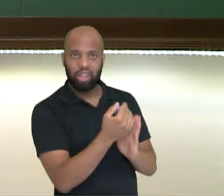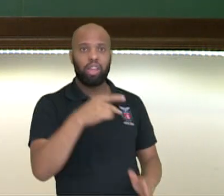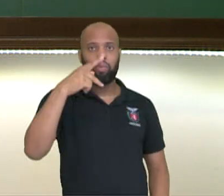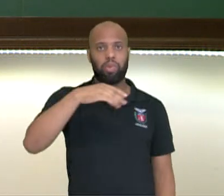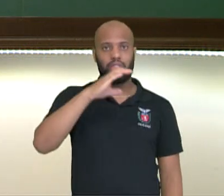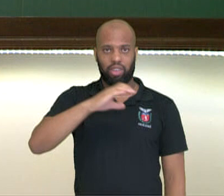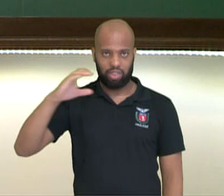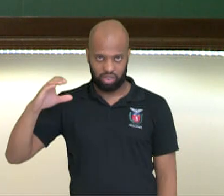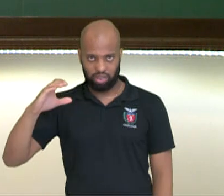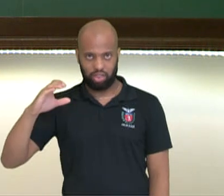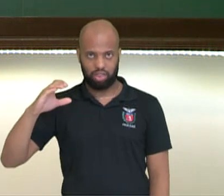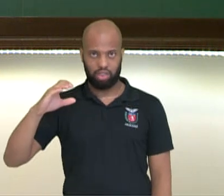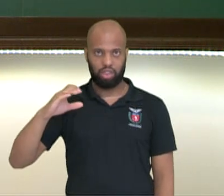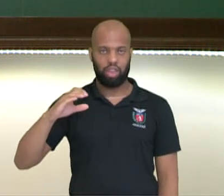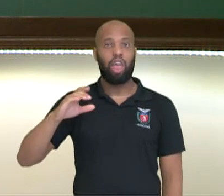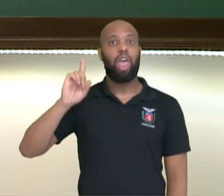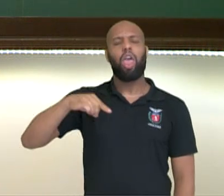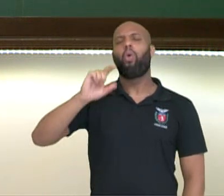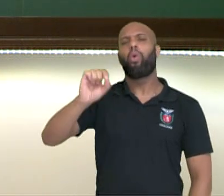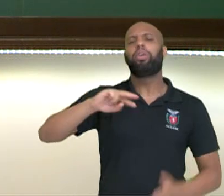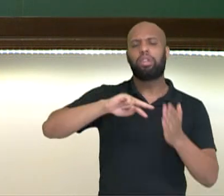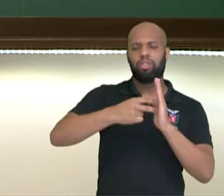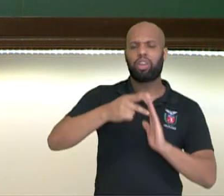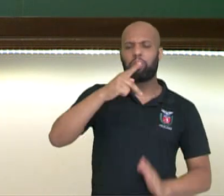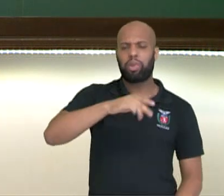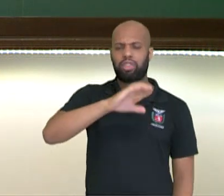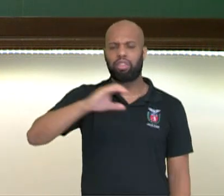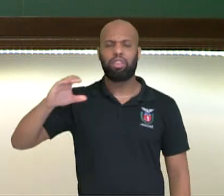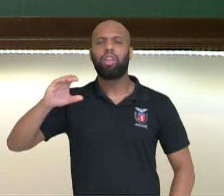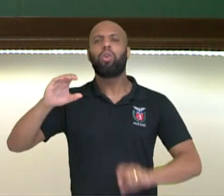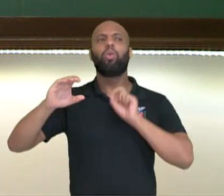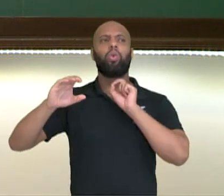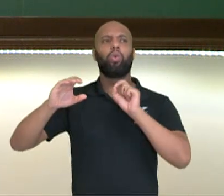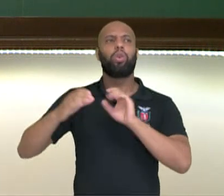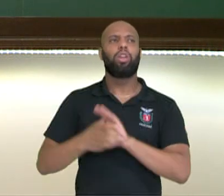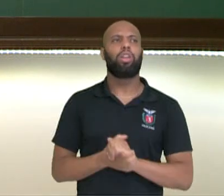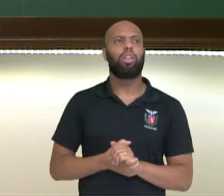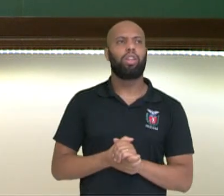PCC. Não pense outra coisa. PCC aqui nesse caso é